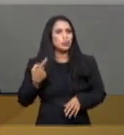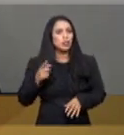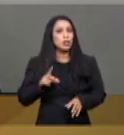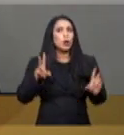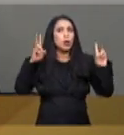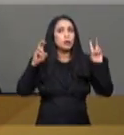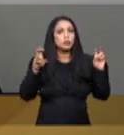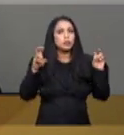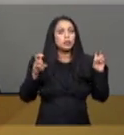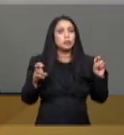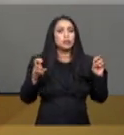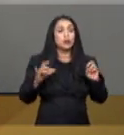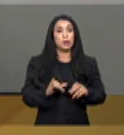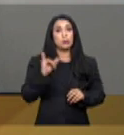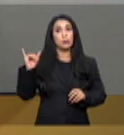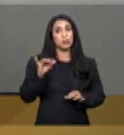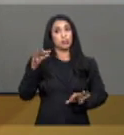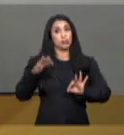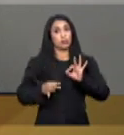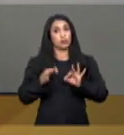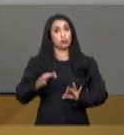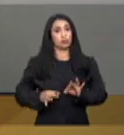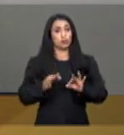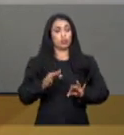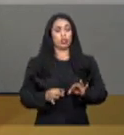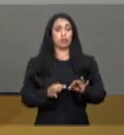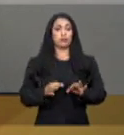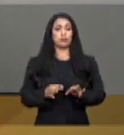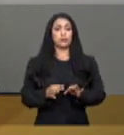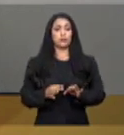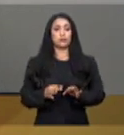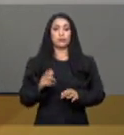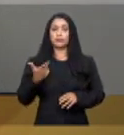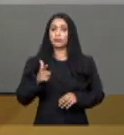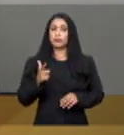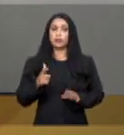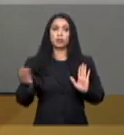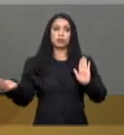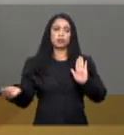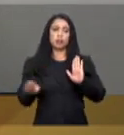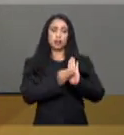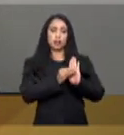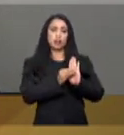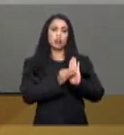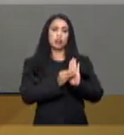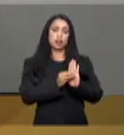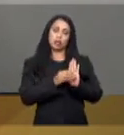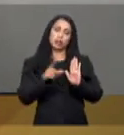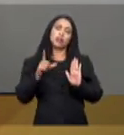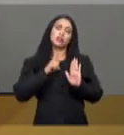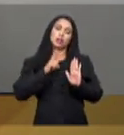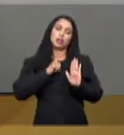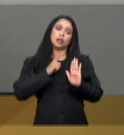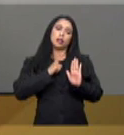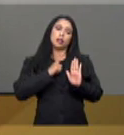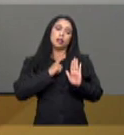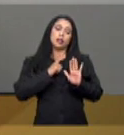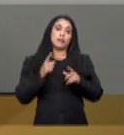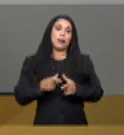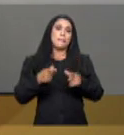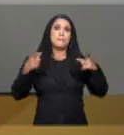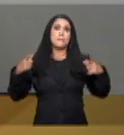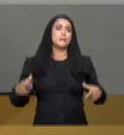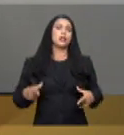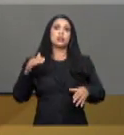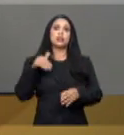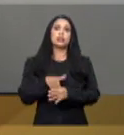matéria central naqueles julgados, que naqueles julgados não se aplicava a este caso, e assim foi considerado pela maioria dos